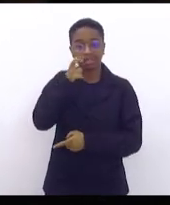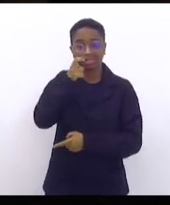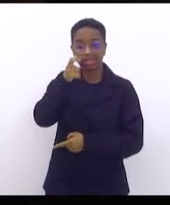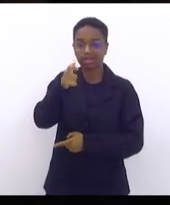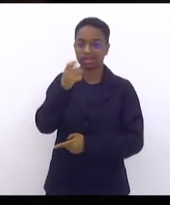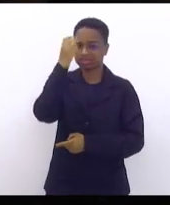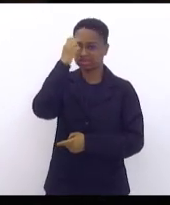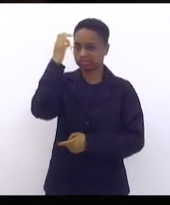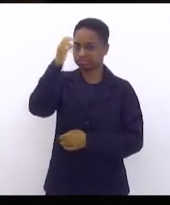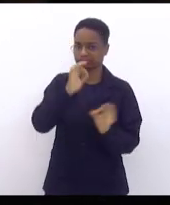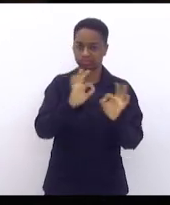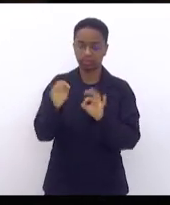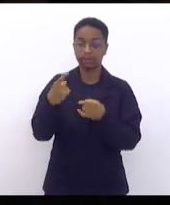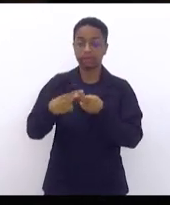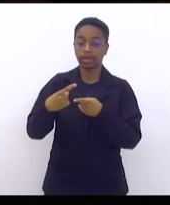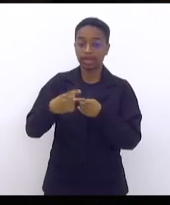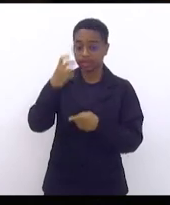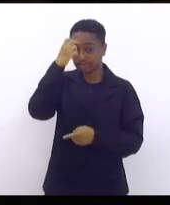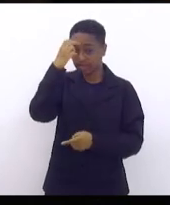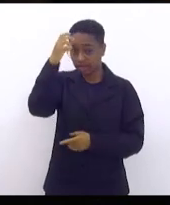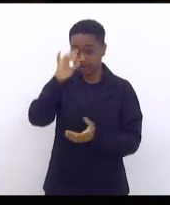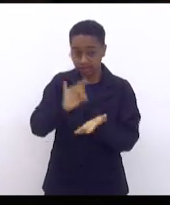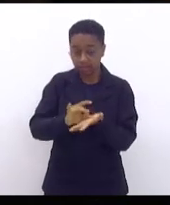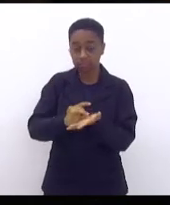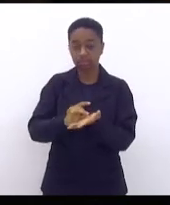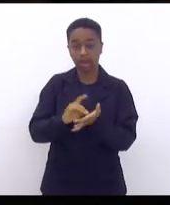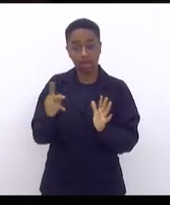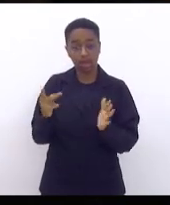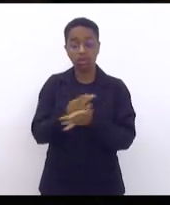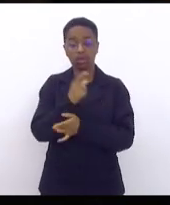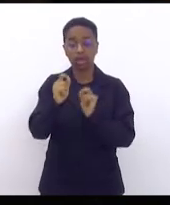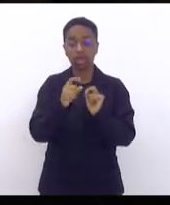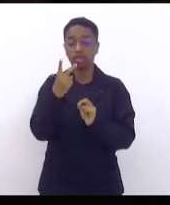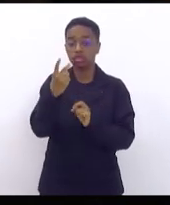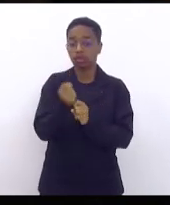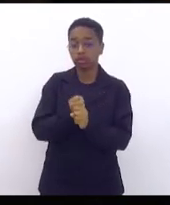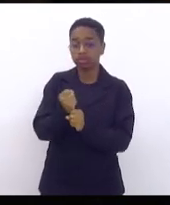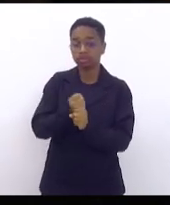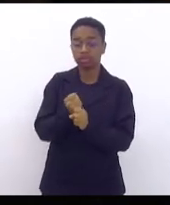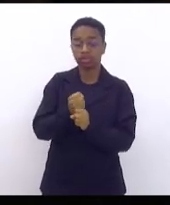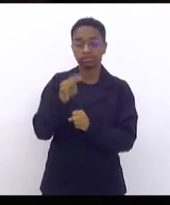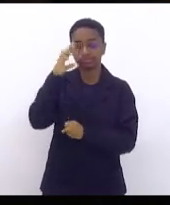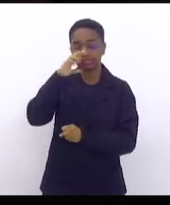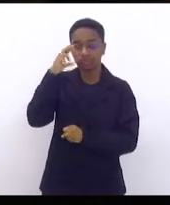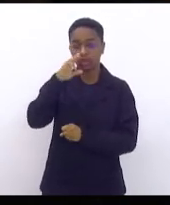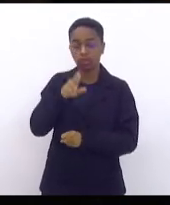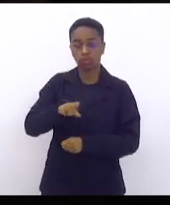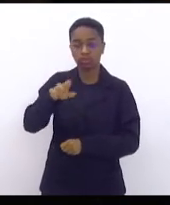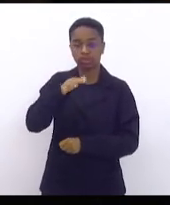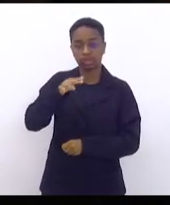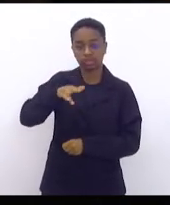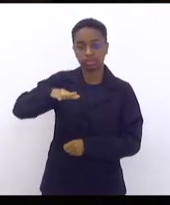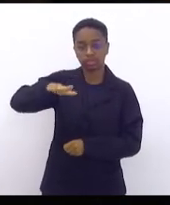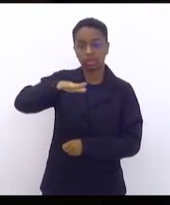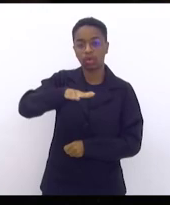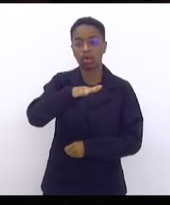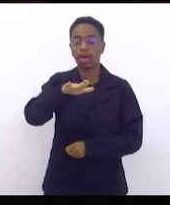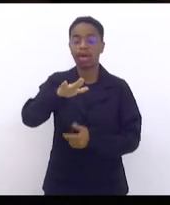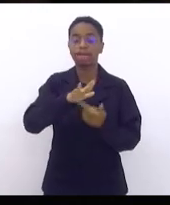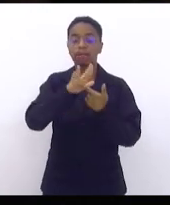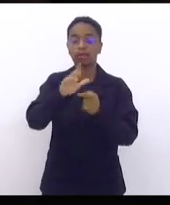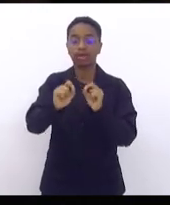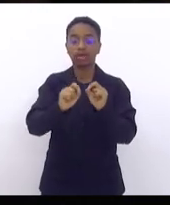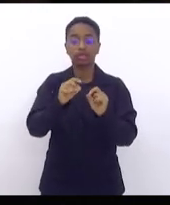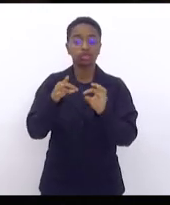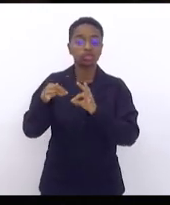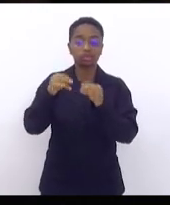A inteligência que se tem com 2 anos de investigação com um drone revela a imagem que todo favelado já